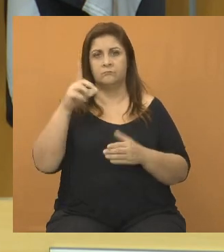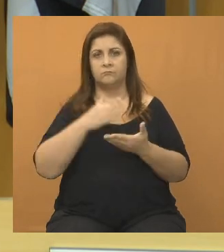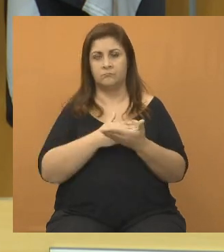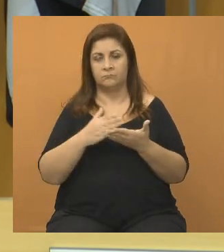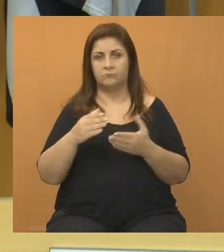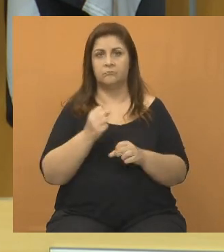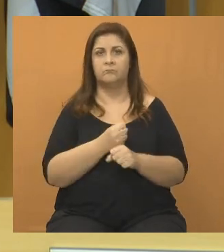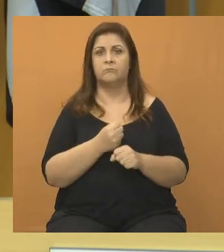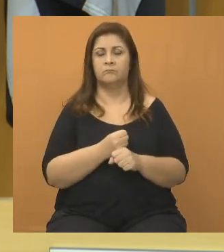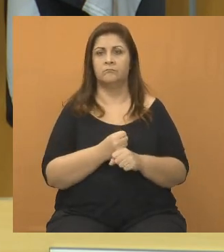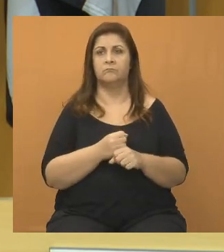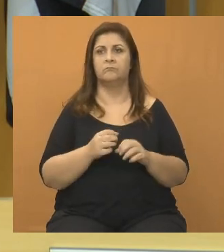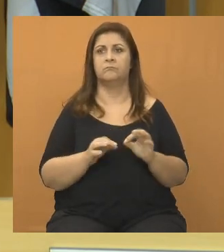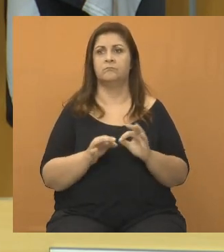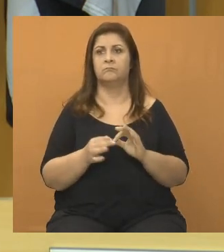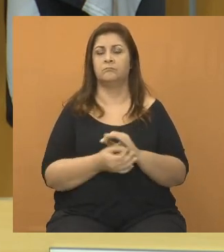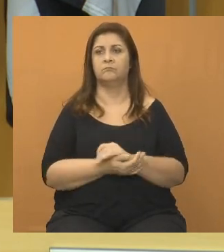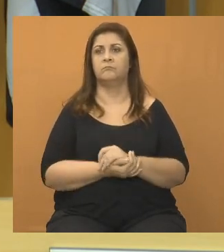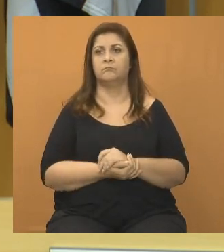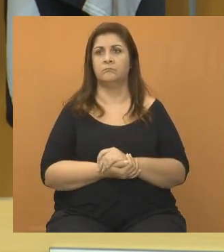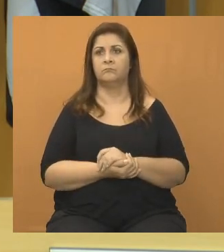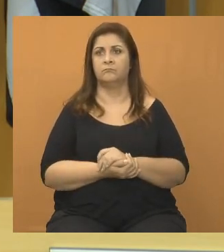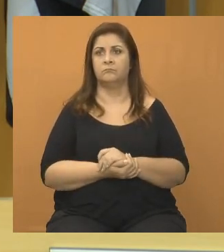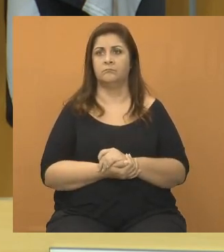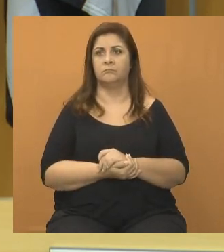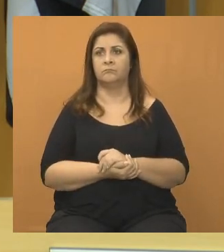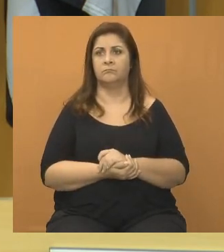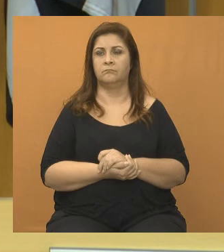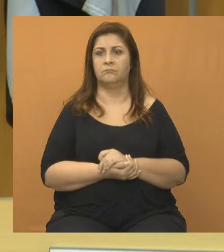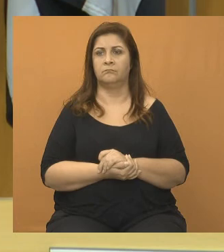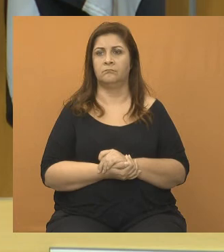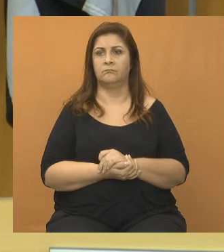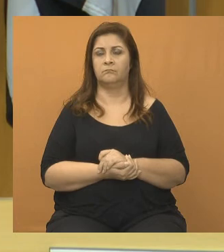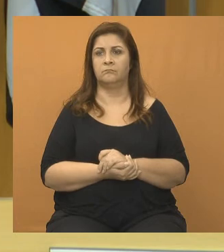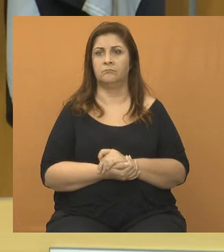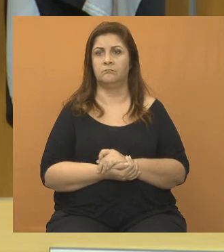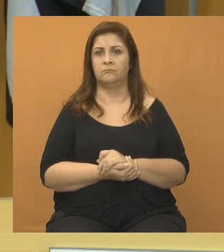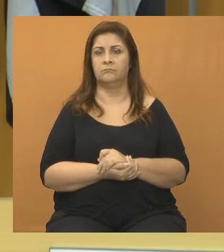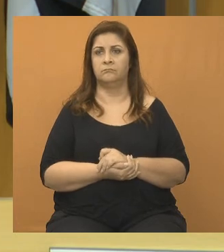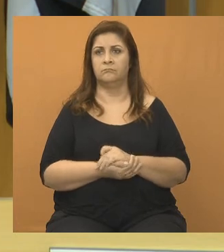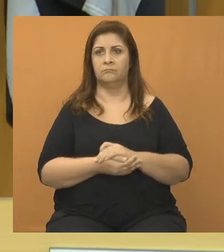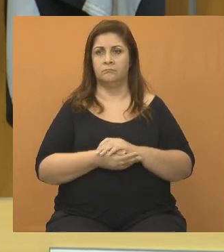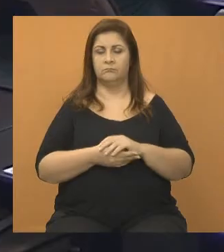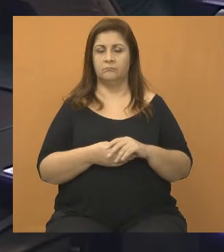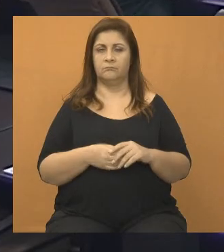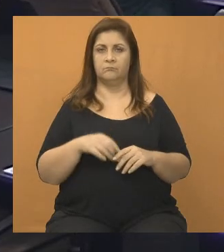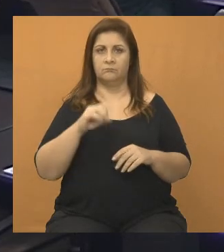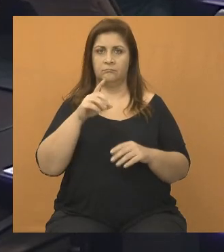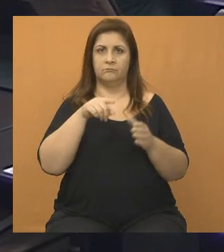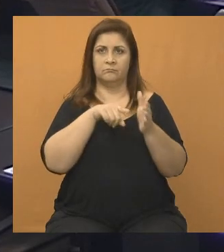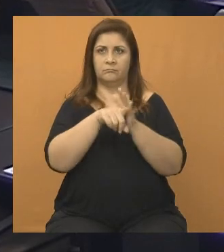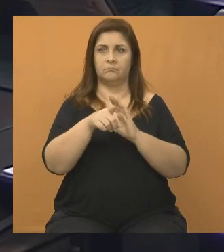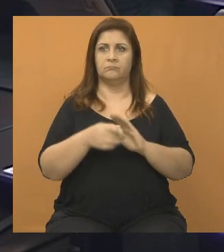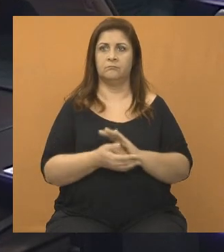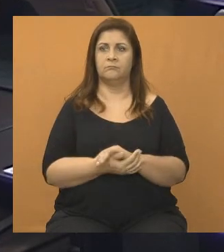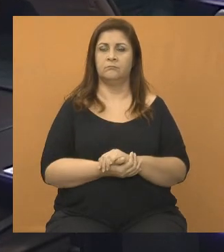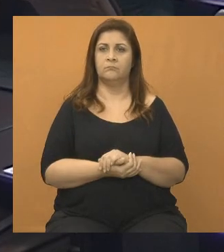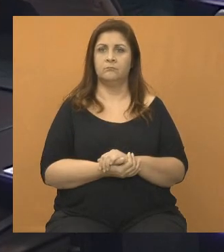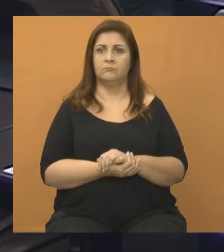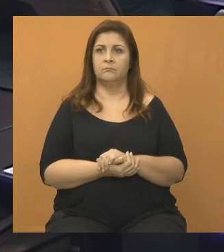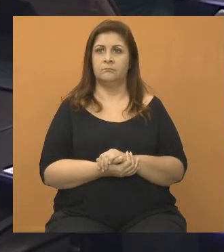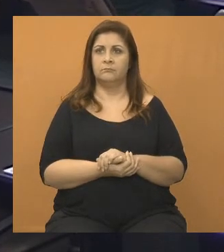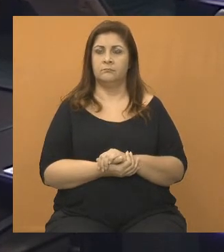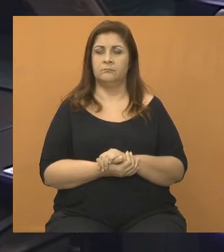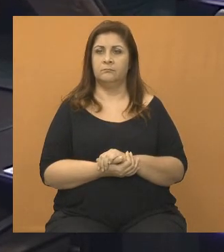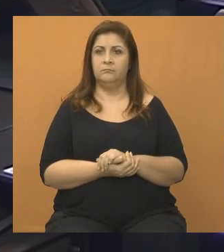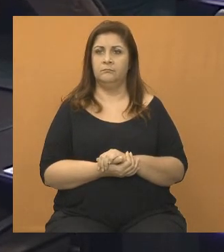ano começar a executar as obras das emendas. Presidente, só para esclarecer melhor, então